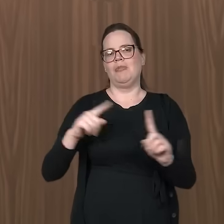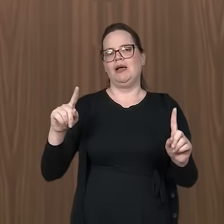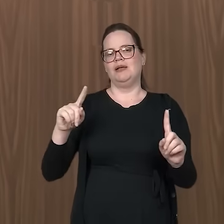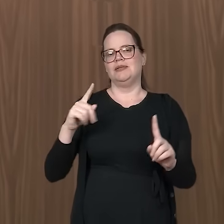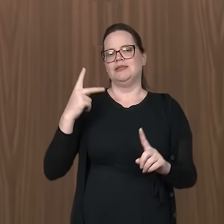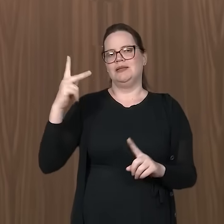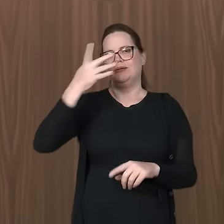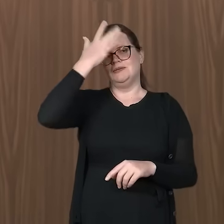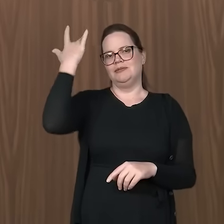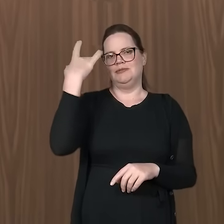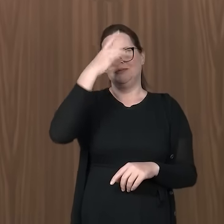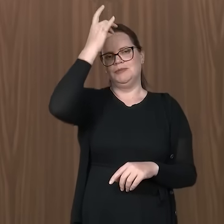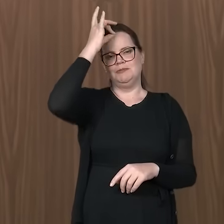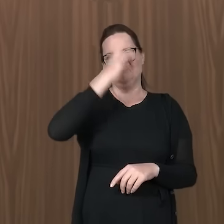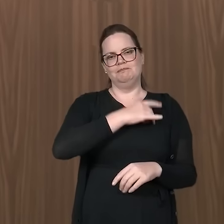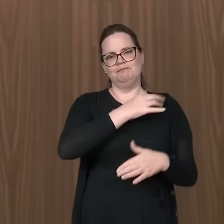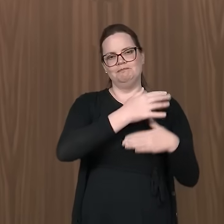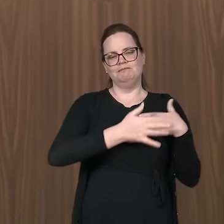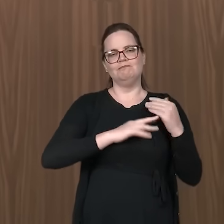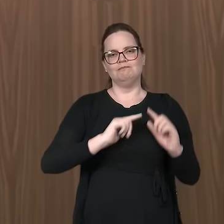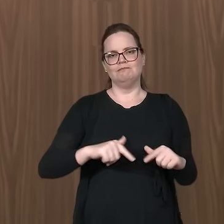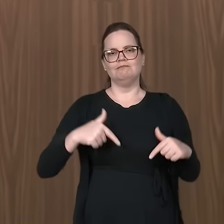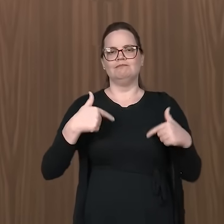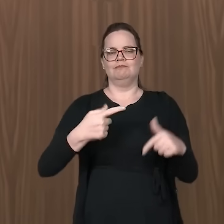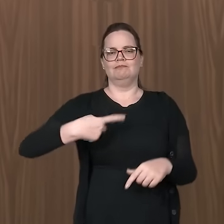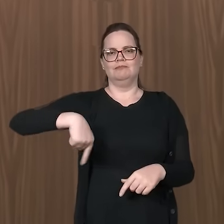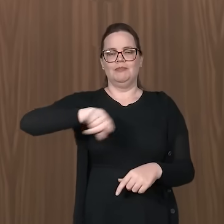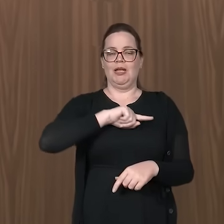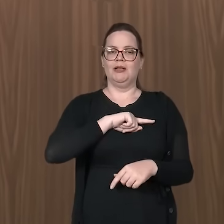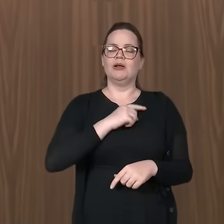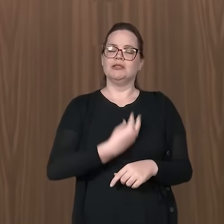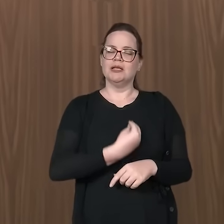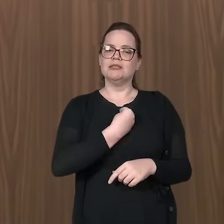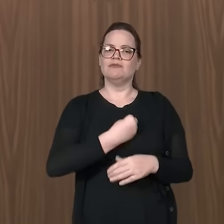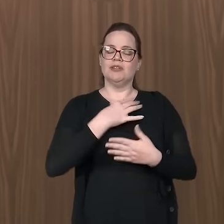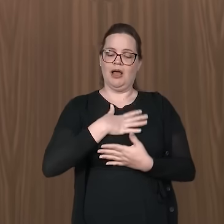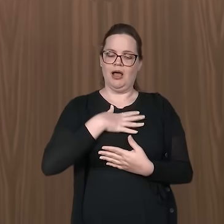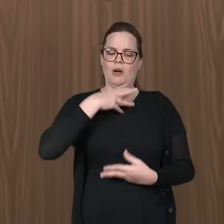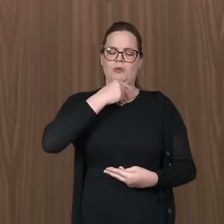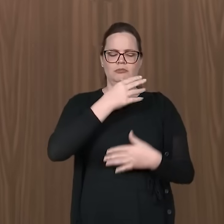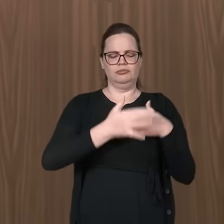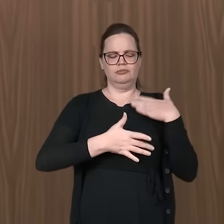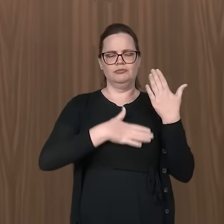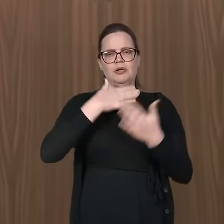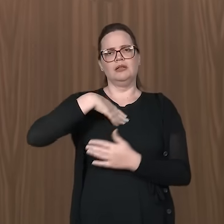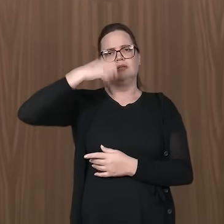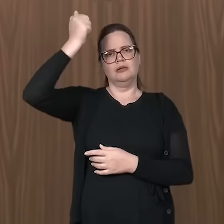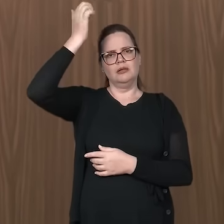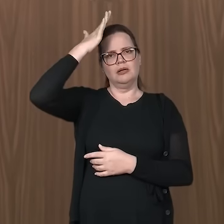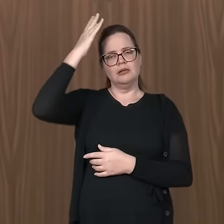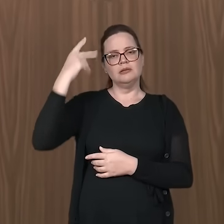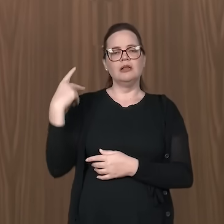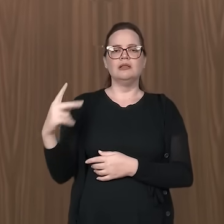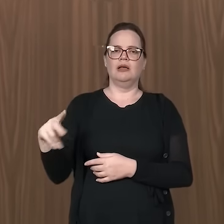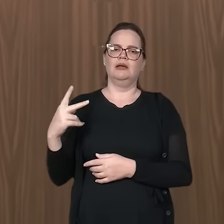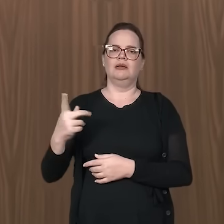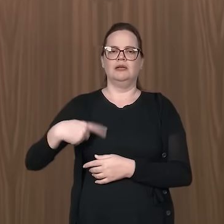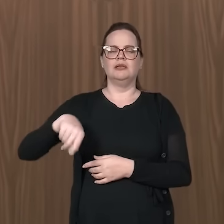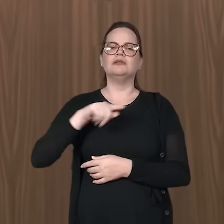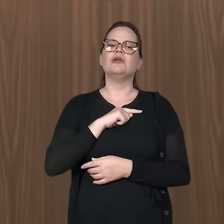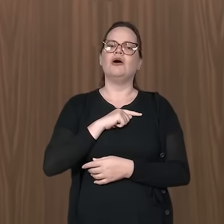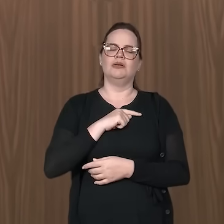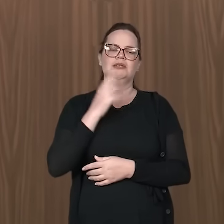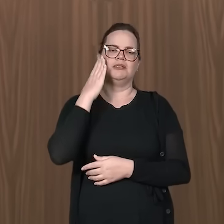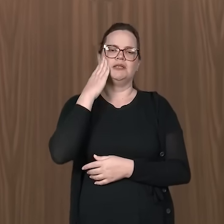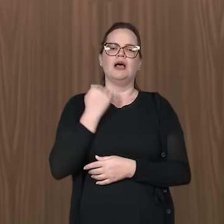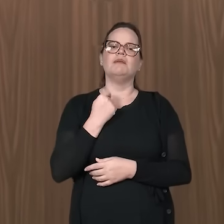pelo seu Espírito Santo, Ele opera no nosso coração, Ele opera no nosso espírito, Ele nos enche da sua graça e da sua palavra, nós